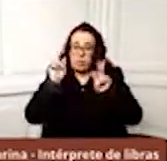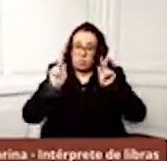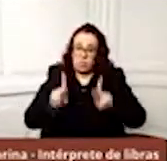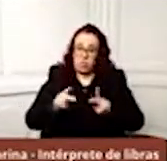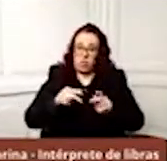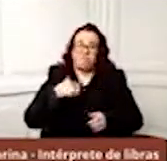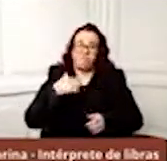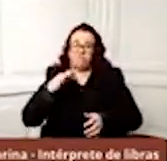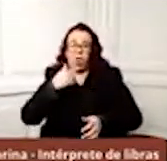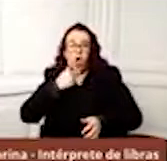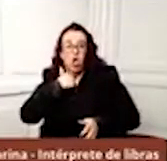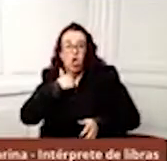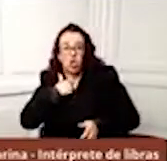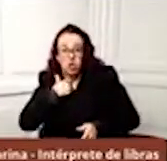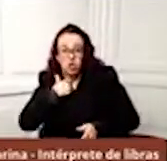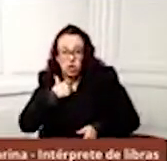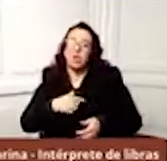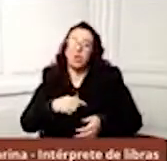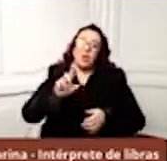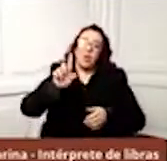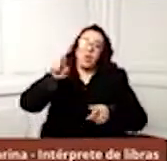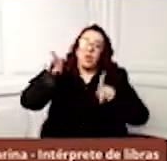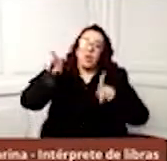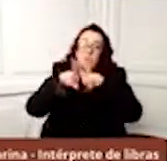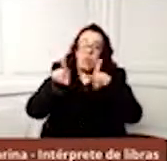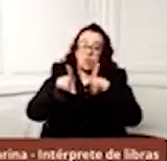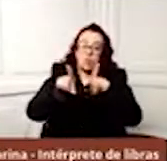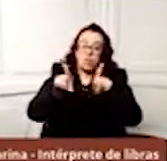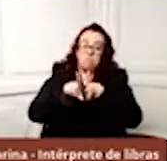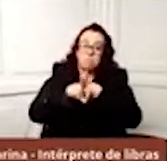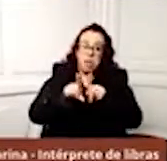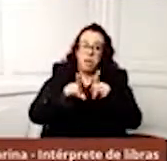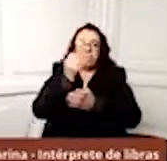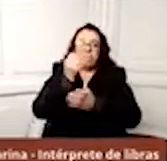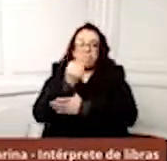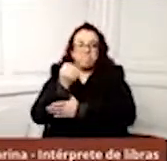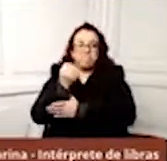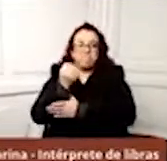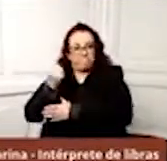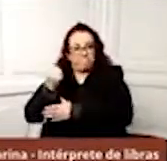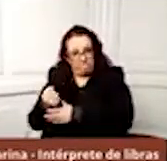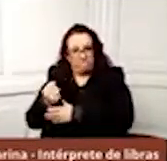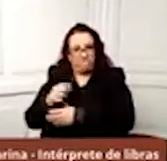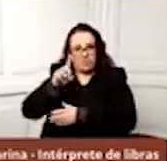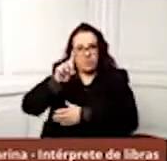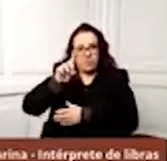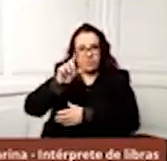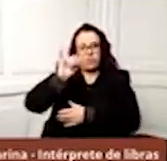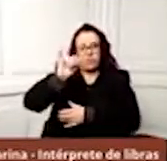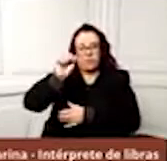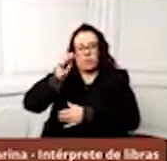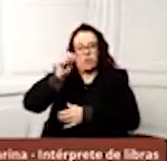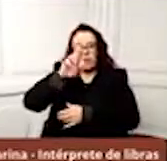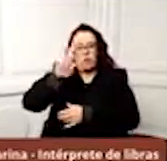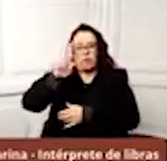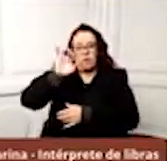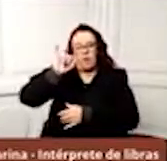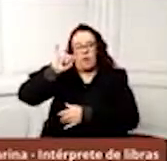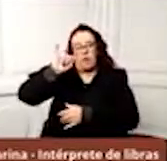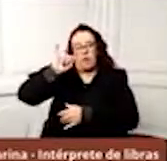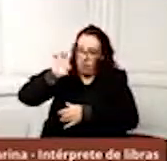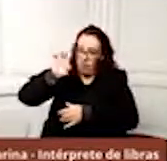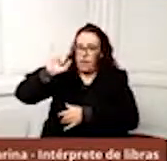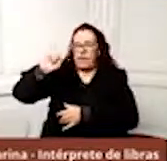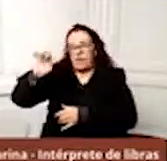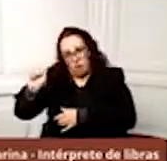garganta ou diarreia. Então, esses são os sintomas mais relatados pelos entrevistados, lembrando que pode ser que uma